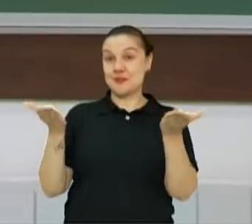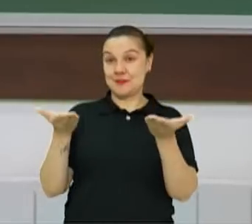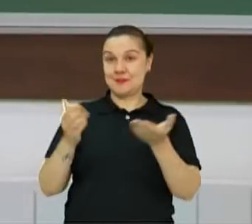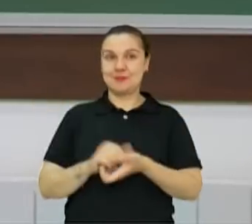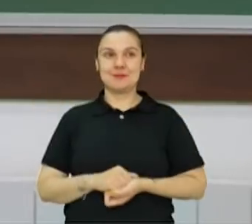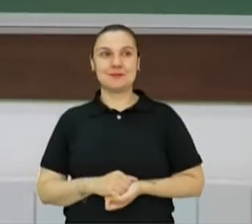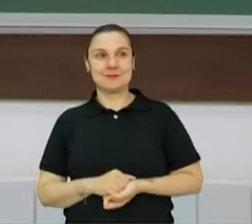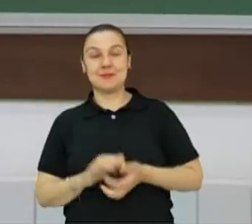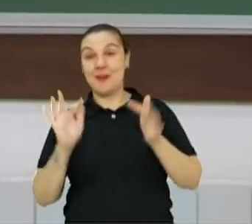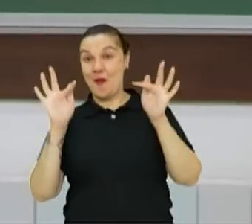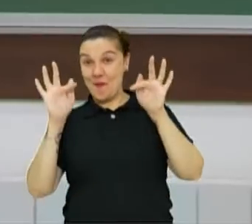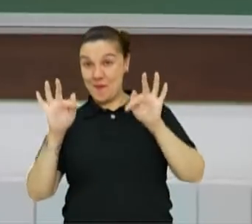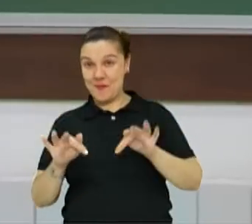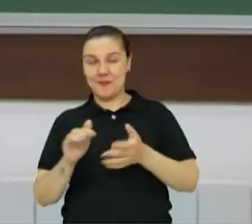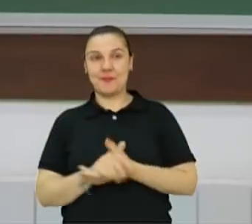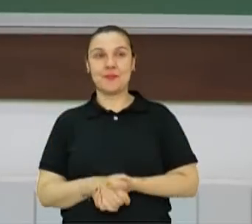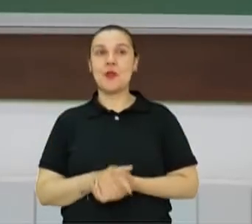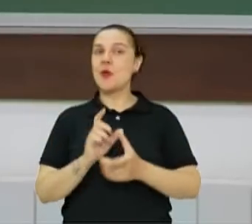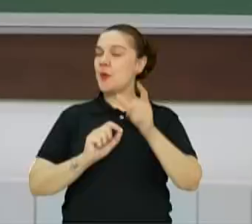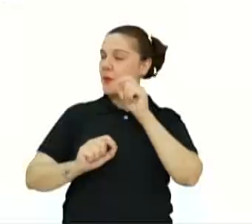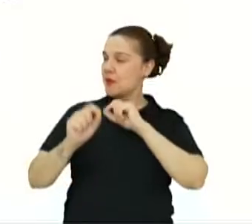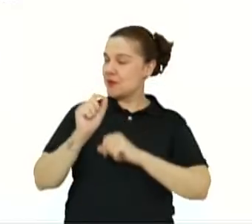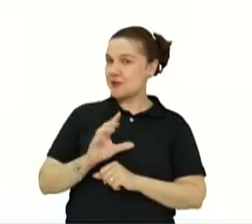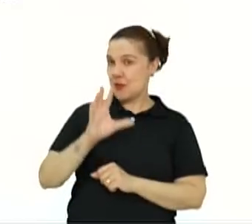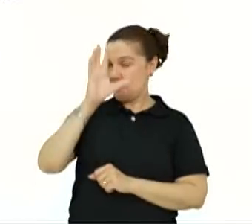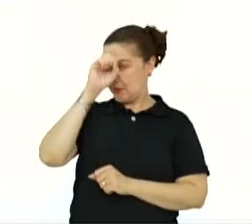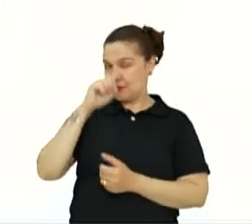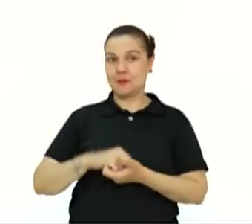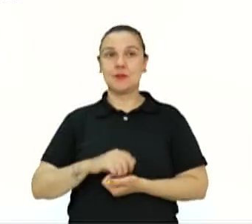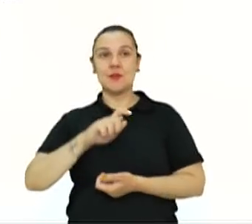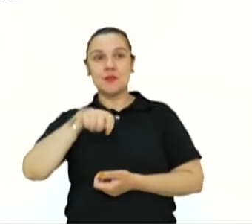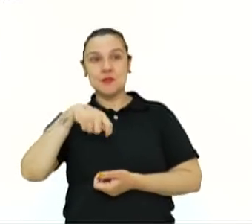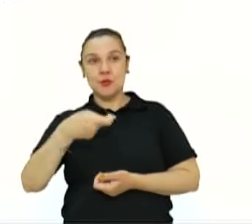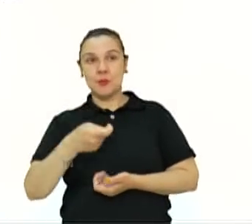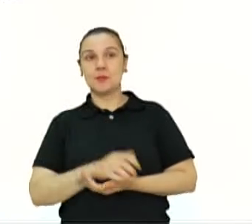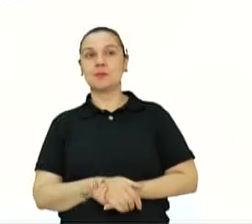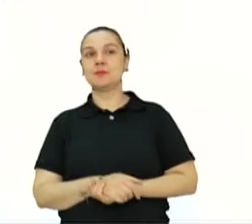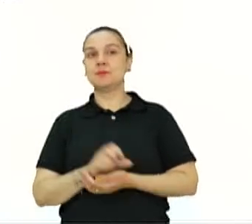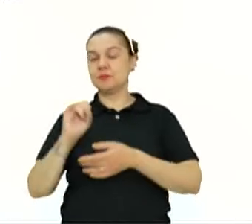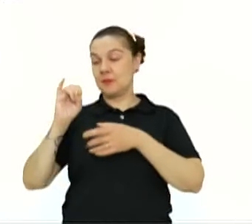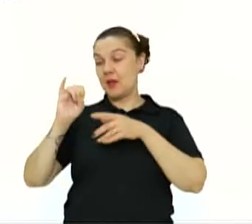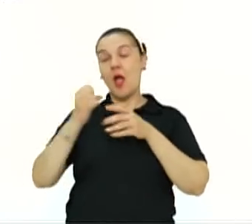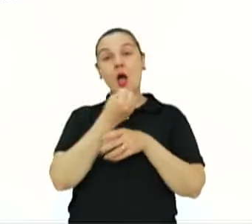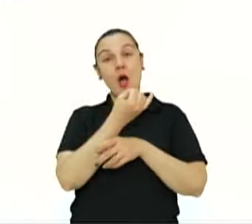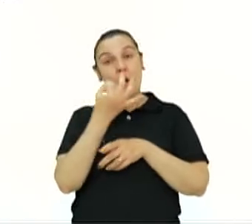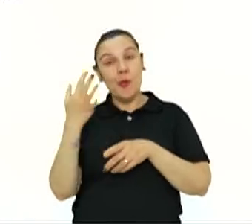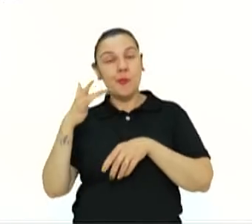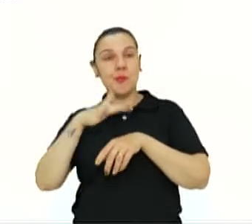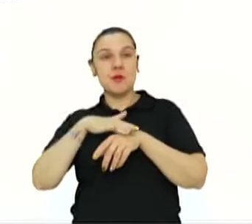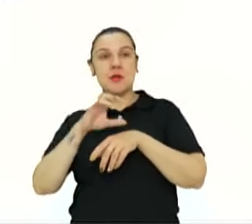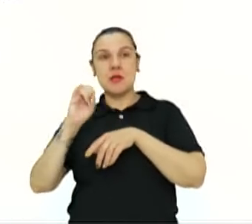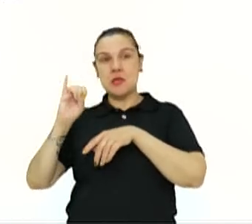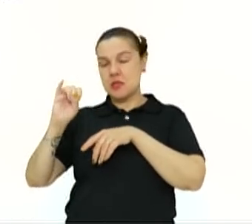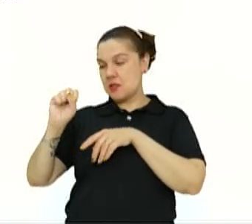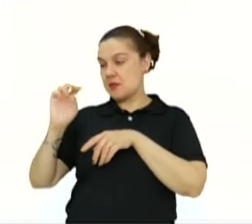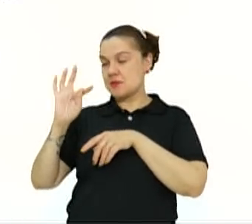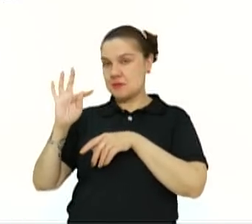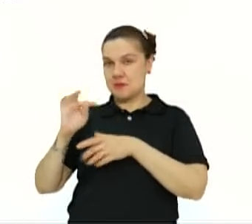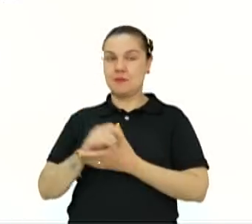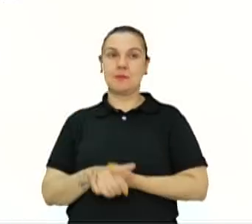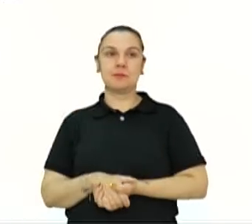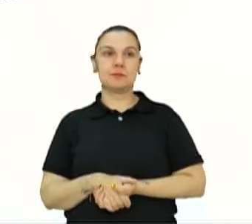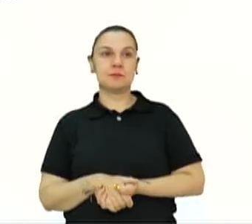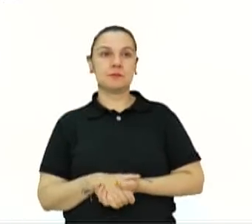Mais uma aula chega ao fim e nessa aula nós falamos então sobre algumas ISTs, né, que